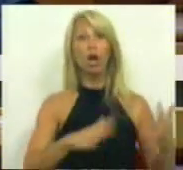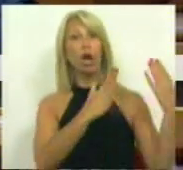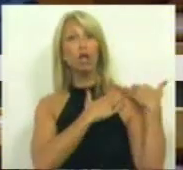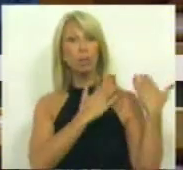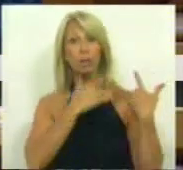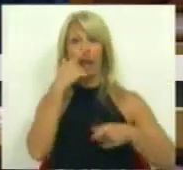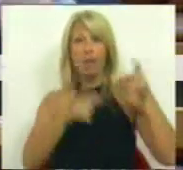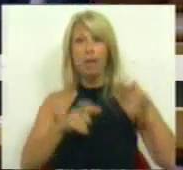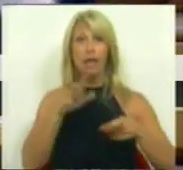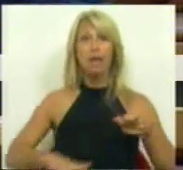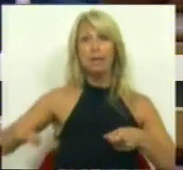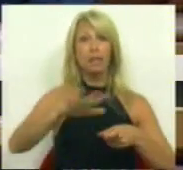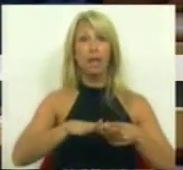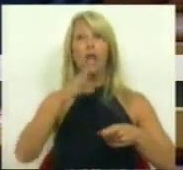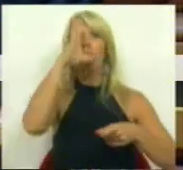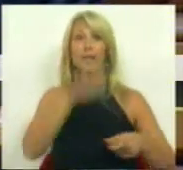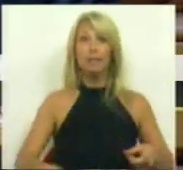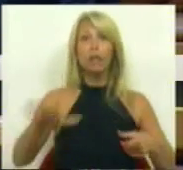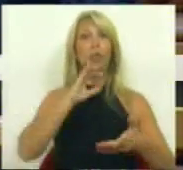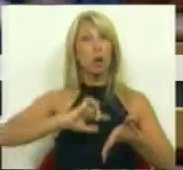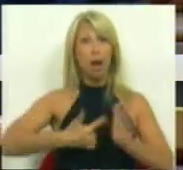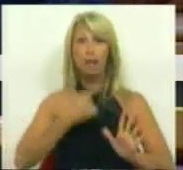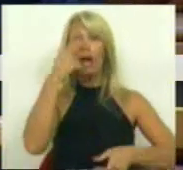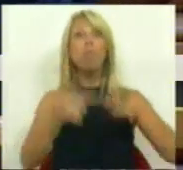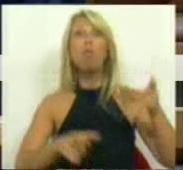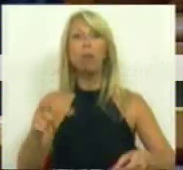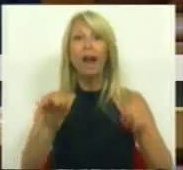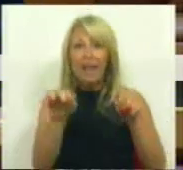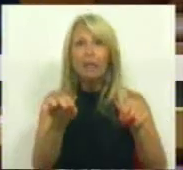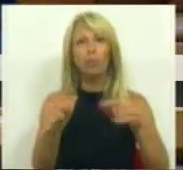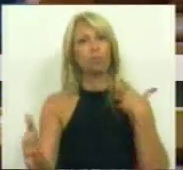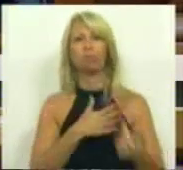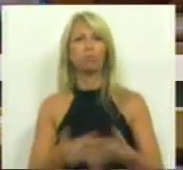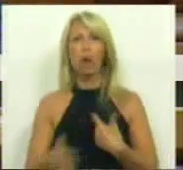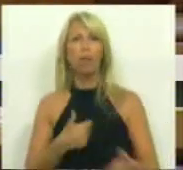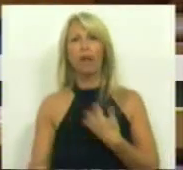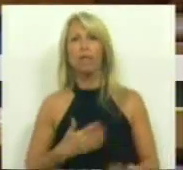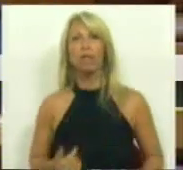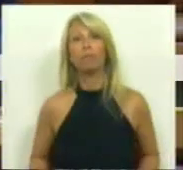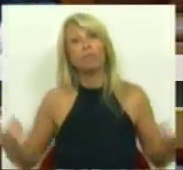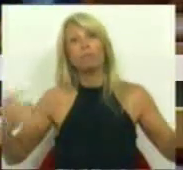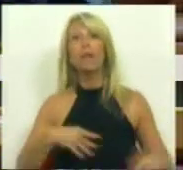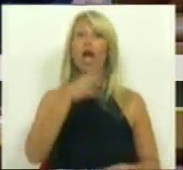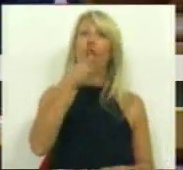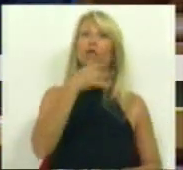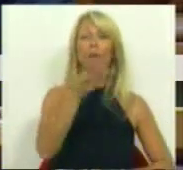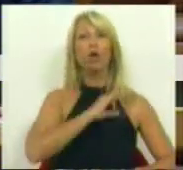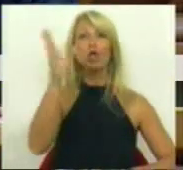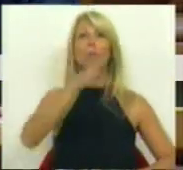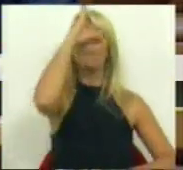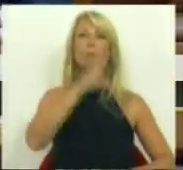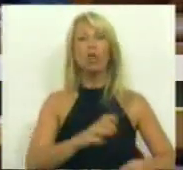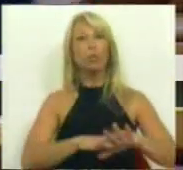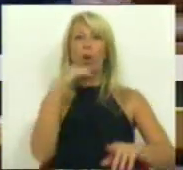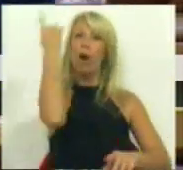responsabilidade da cidadania, o estado de necessidade popular, esse não interessa. Argumenta o Sr. Primeiro-Ministro com a credibilidade